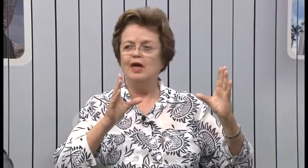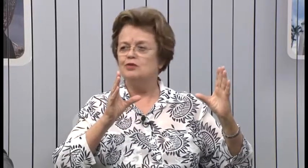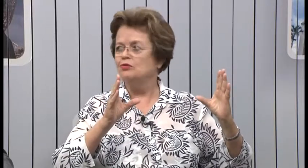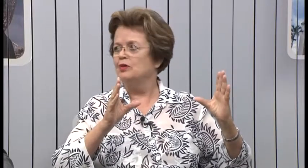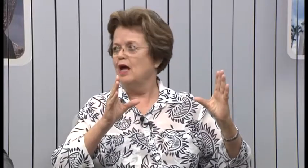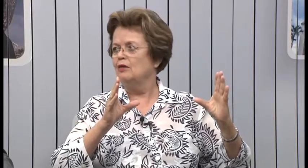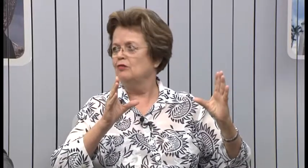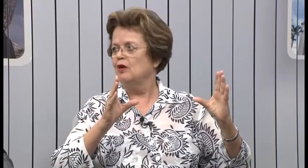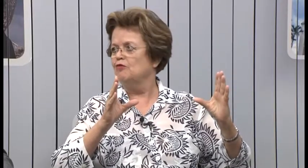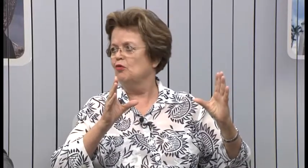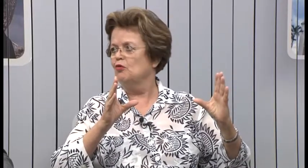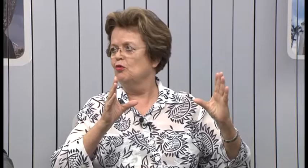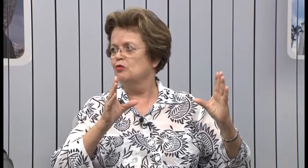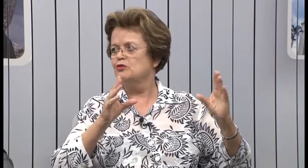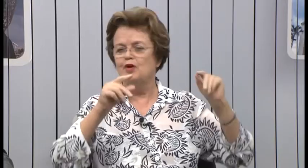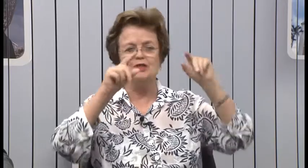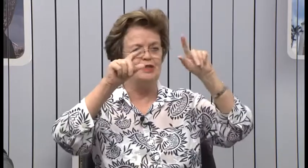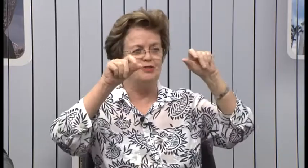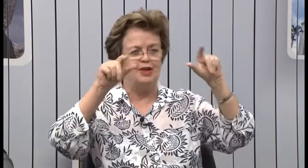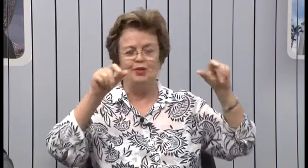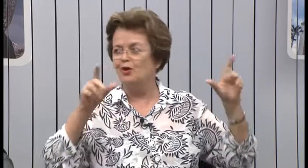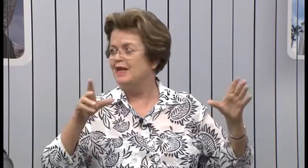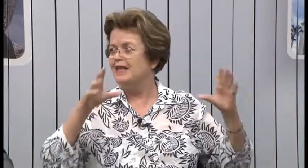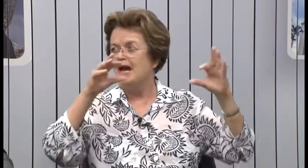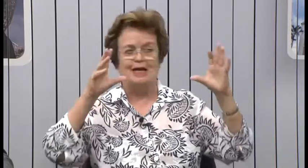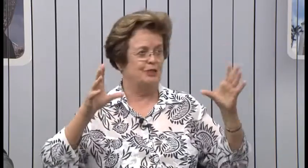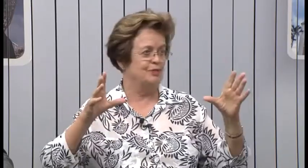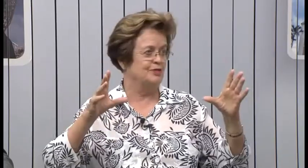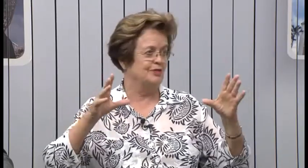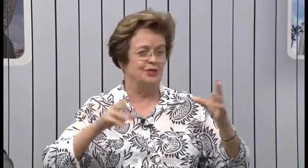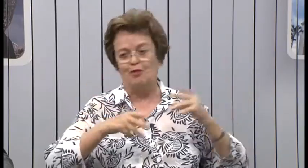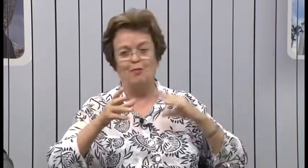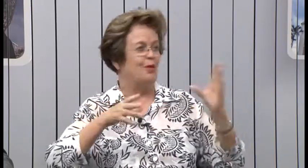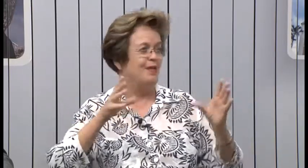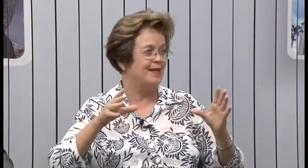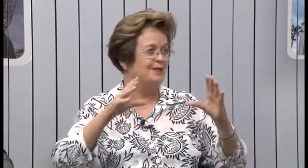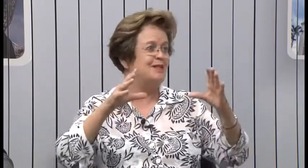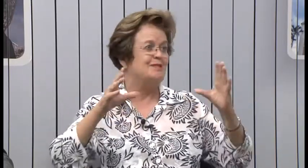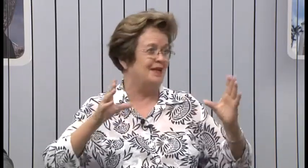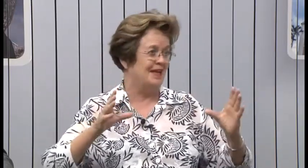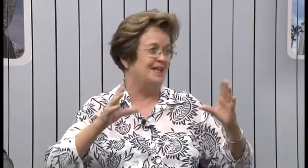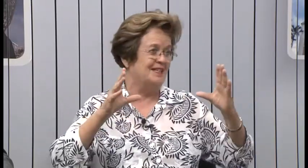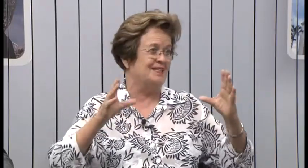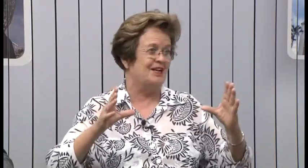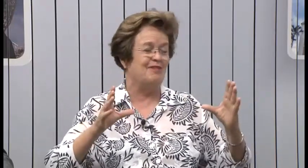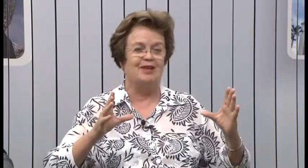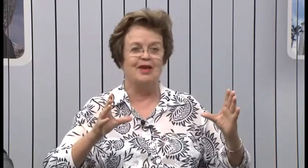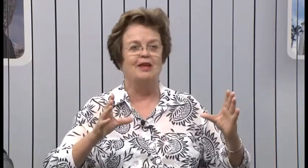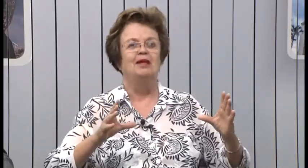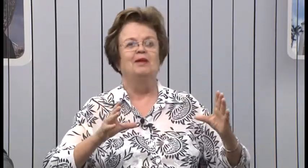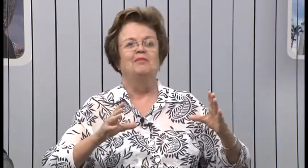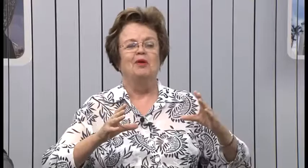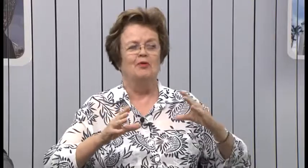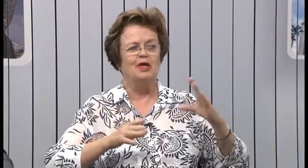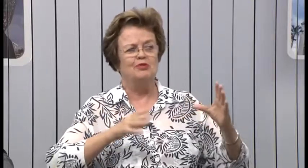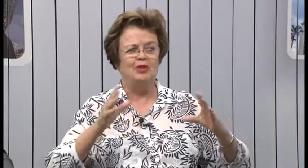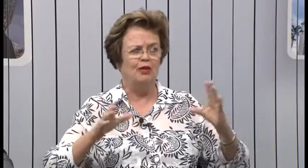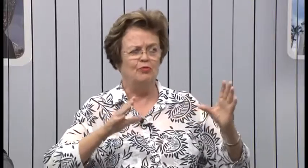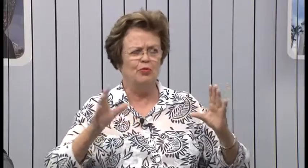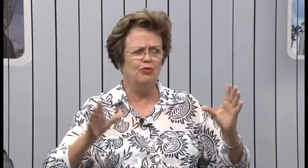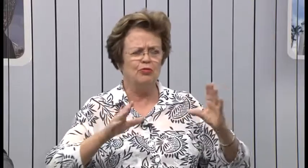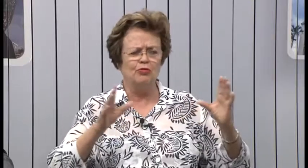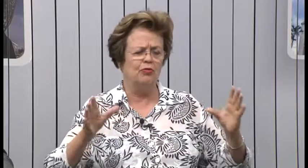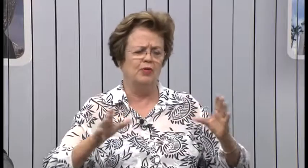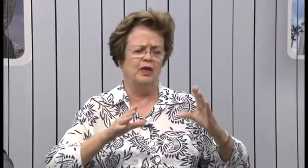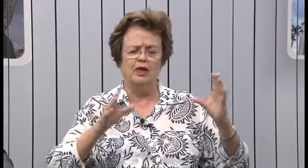o resultado da Fiocruz foi satisfatório, entre aspas. Já compromete nessa maneira de escrever, né? Sim. Um